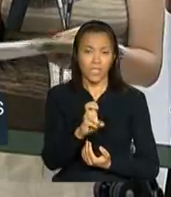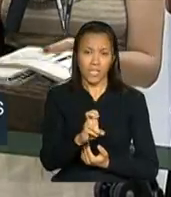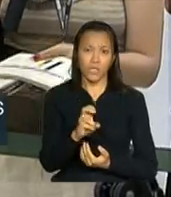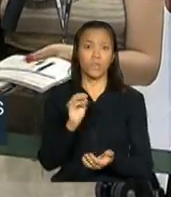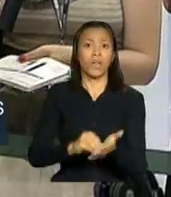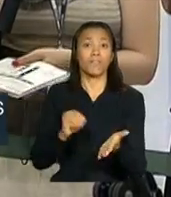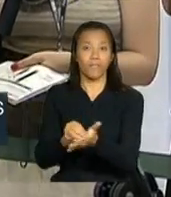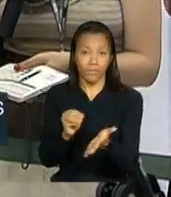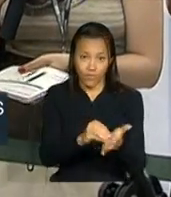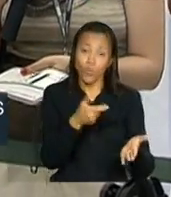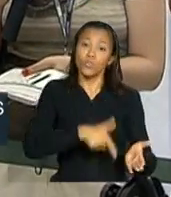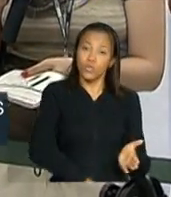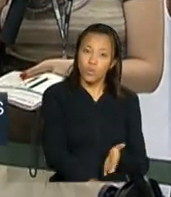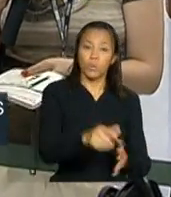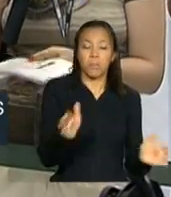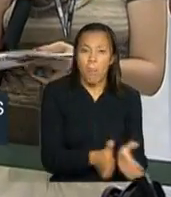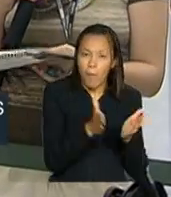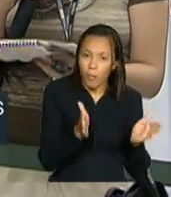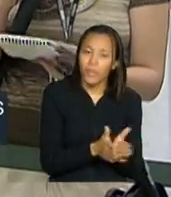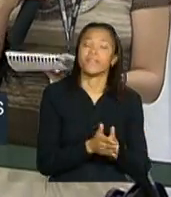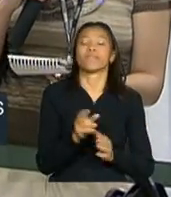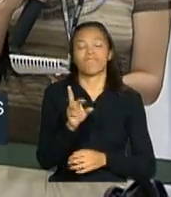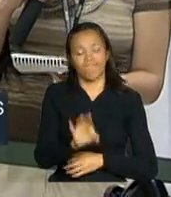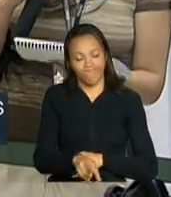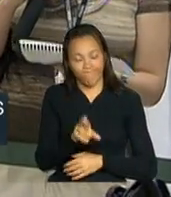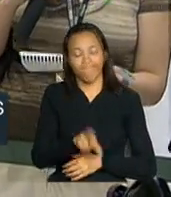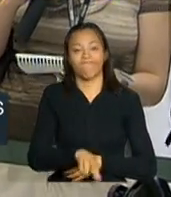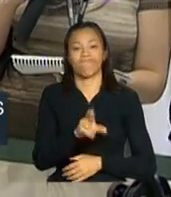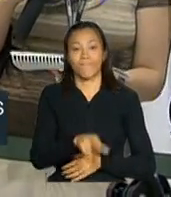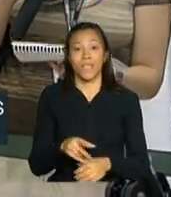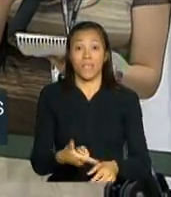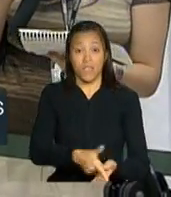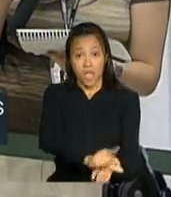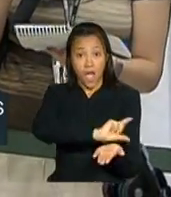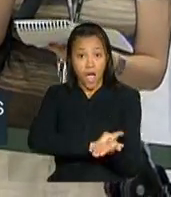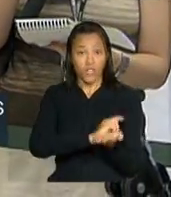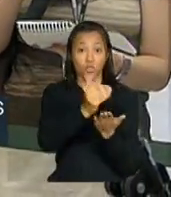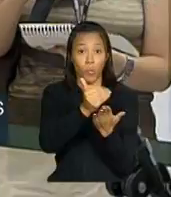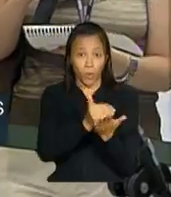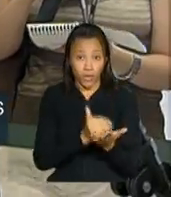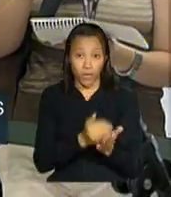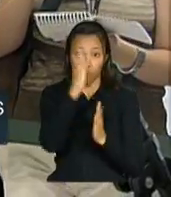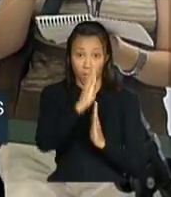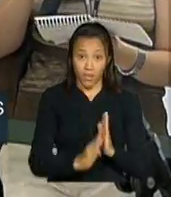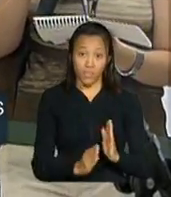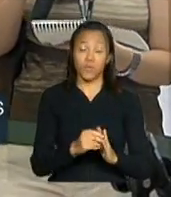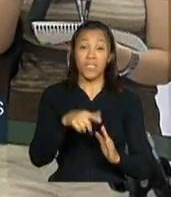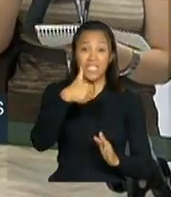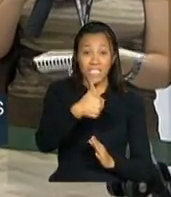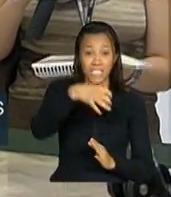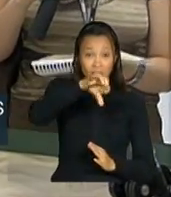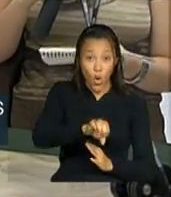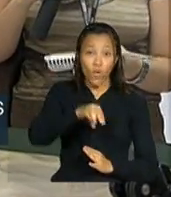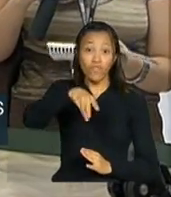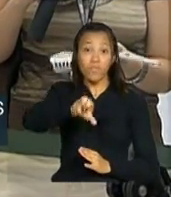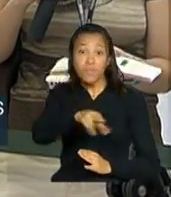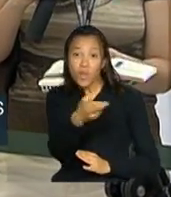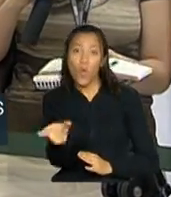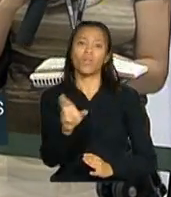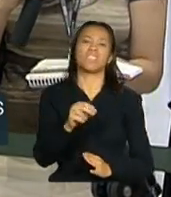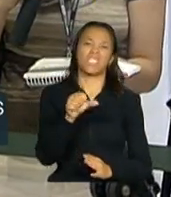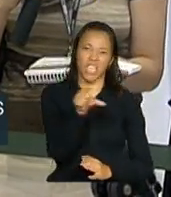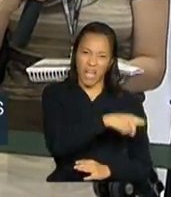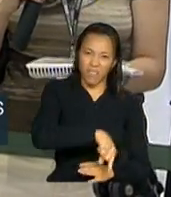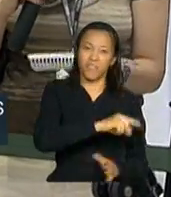ainda estão em situação de estrema miséria exatamente e antes do Brasil carinhoso dos 19 milhões estavam em situação de